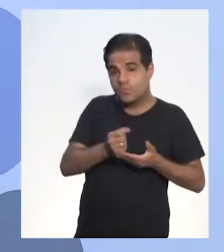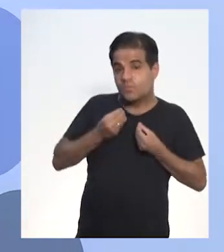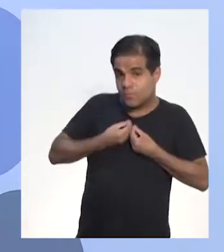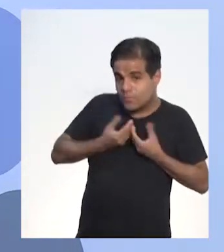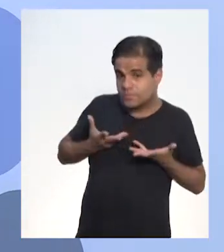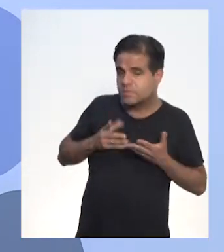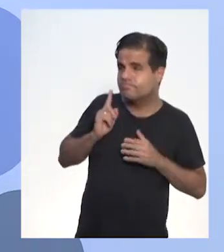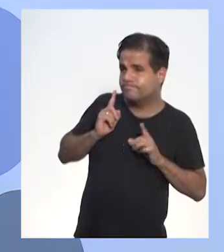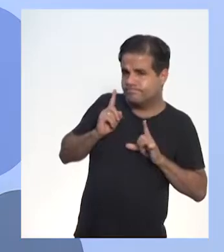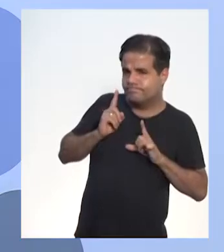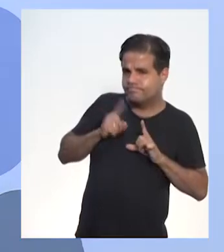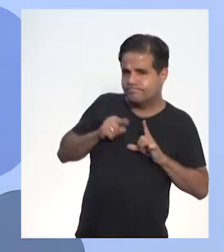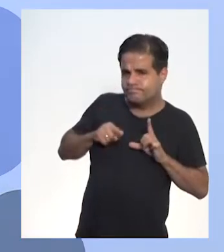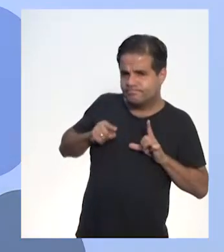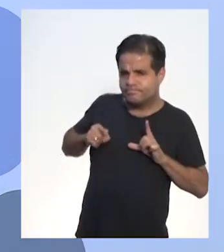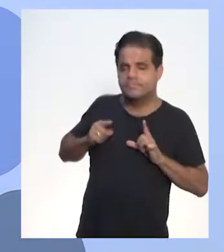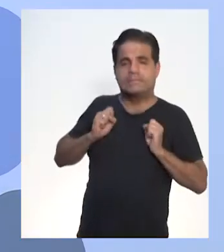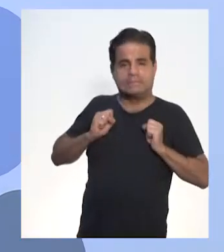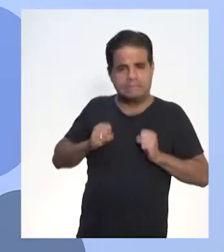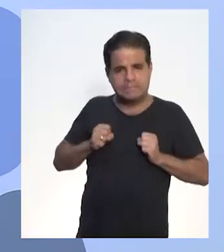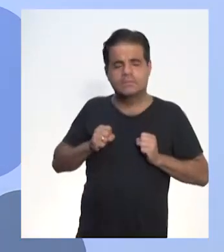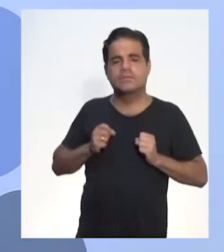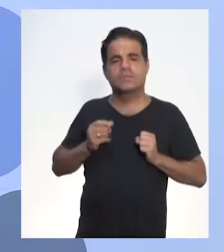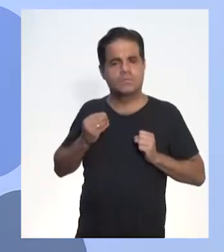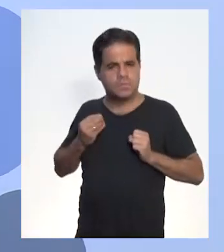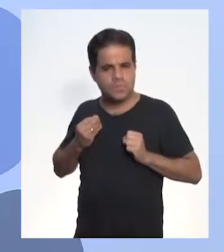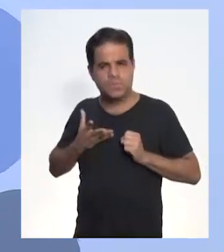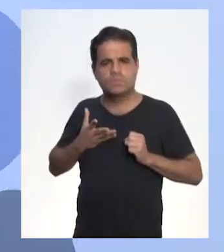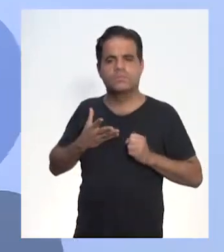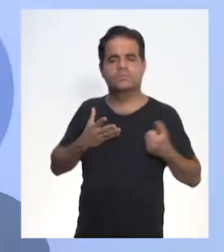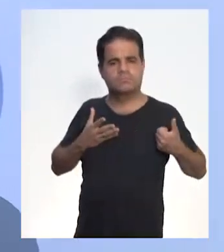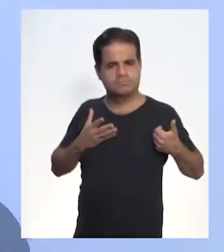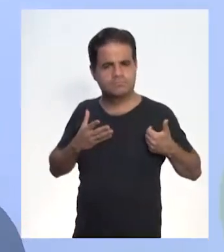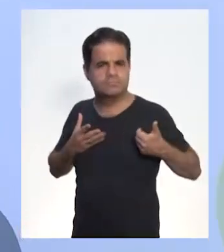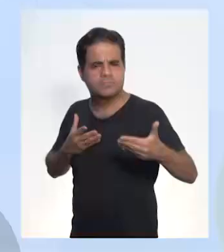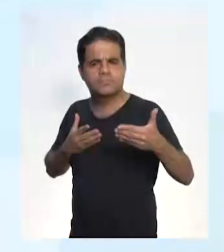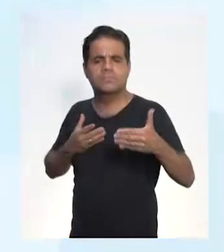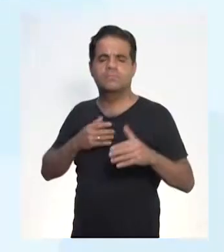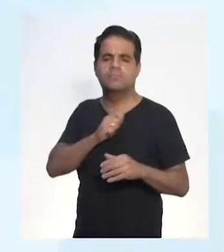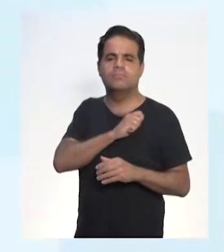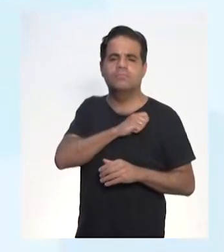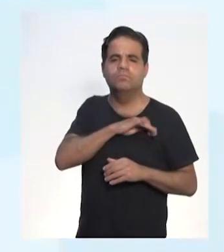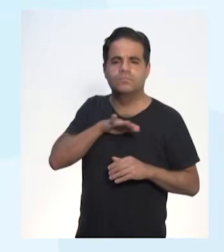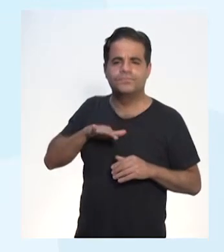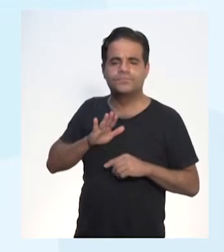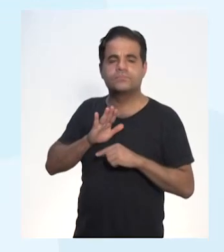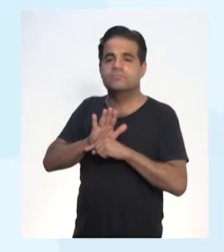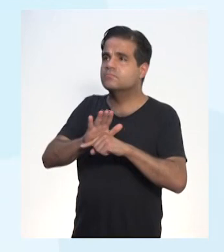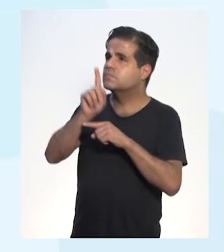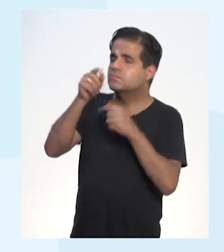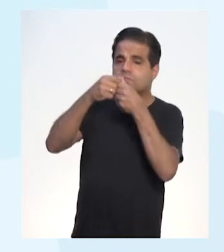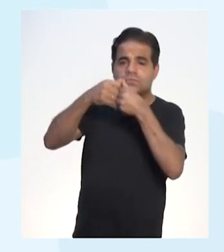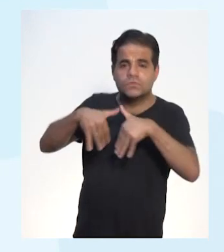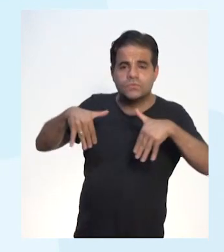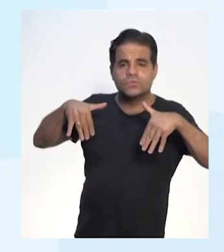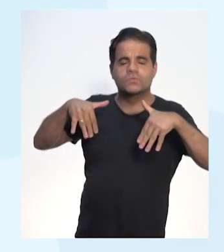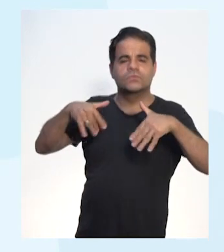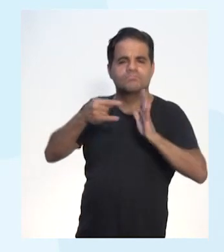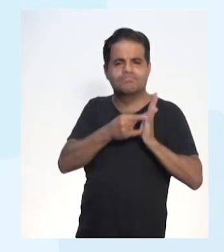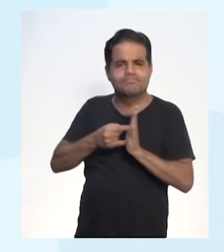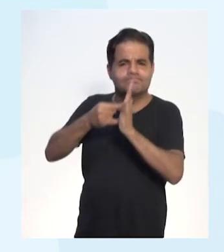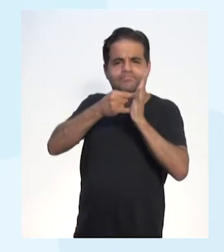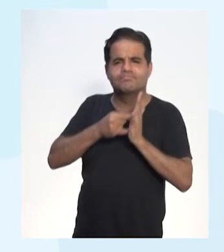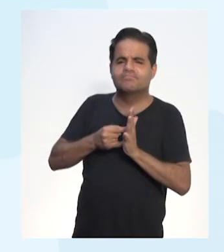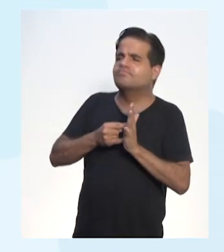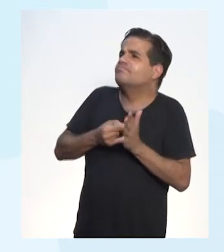no simulador. Né? Se dá para pôr aí para a tela para os alunos verem. Né? Aí essa imagem aí mesmo, né? Fluxo magnético. Né?